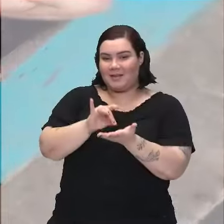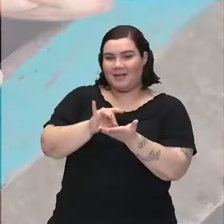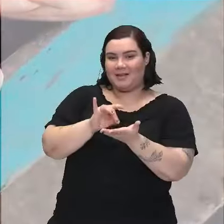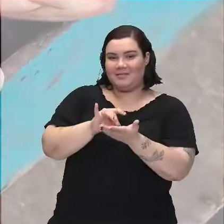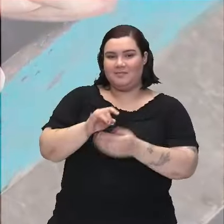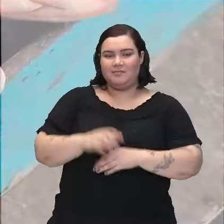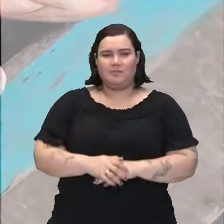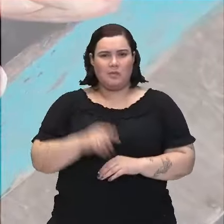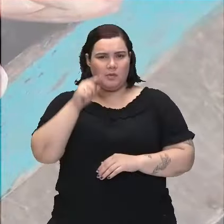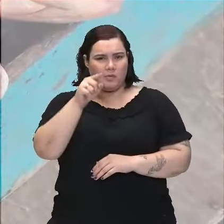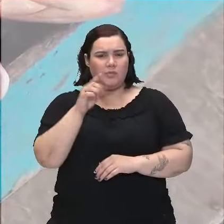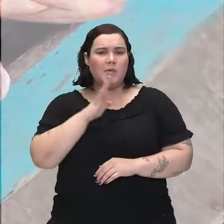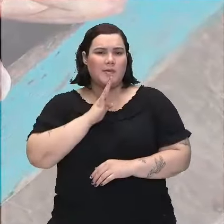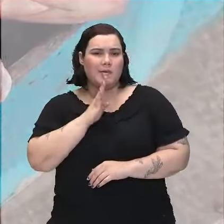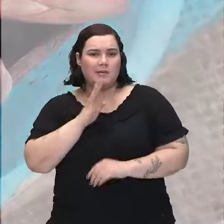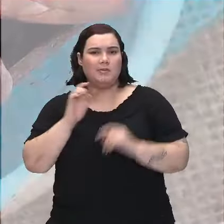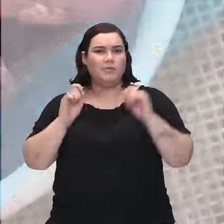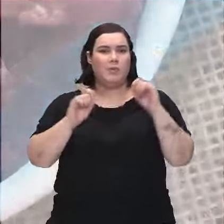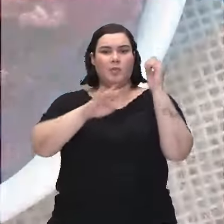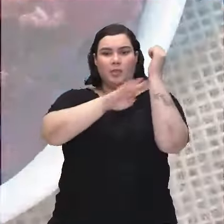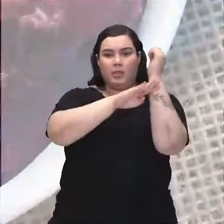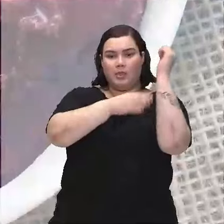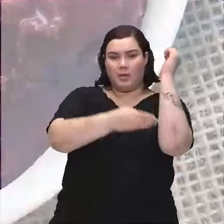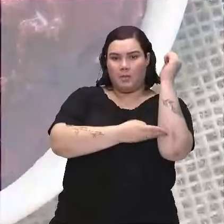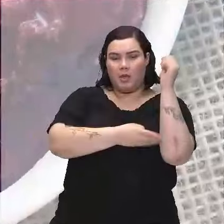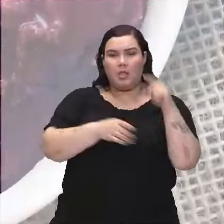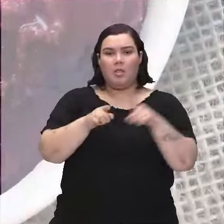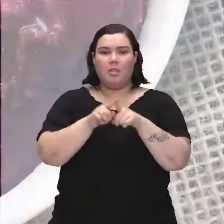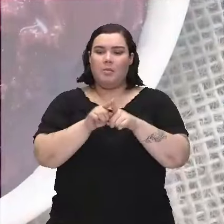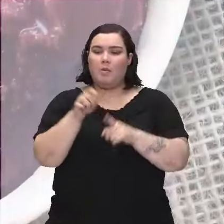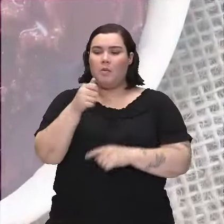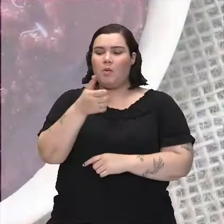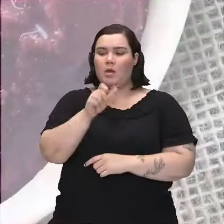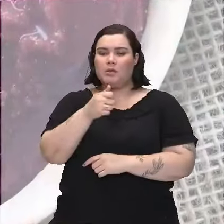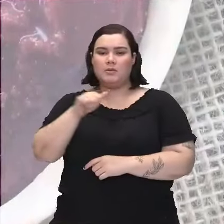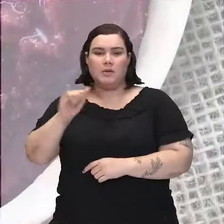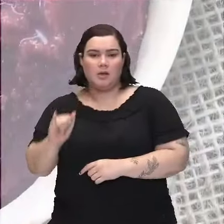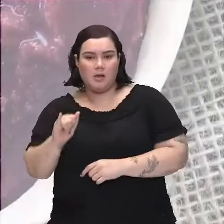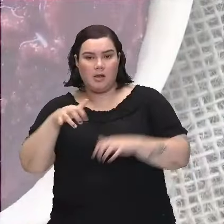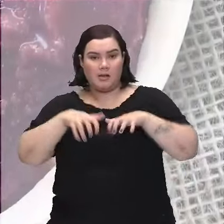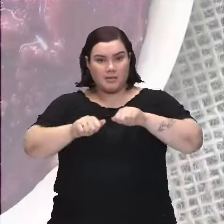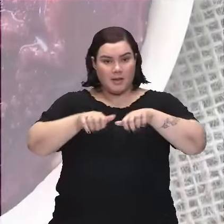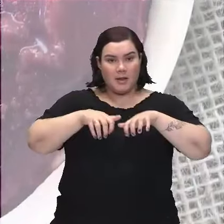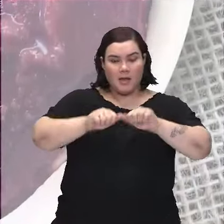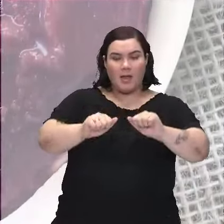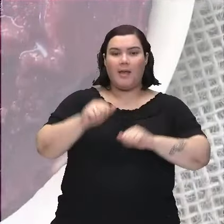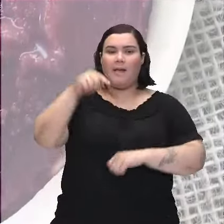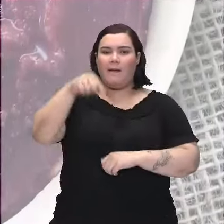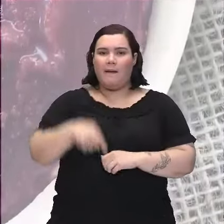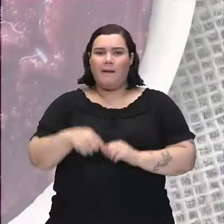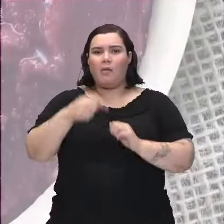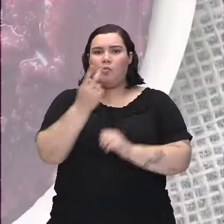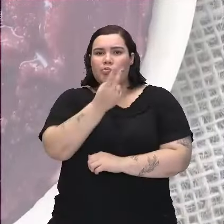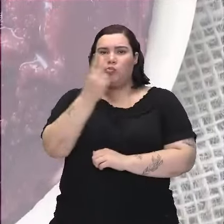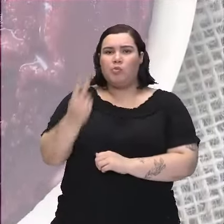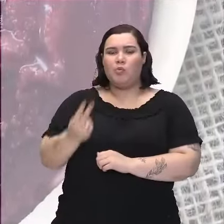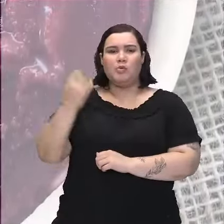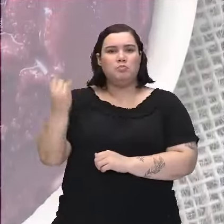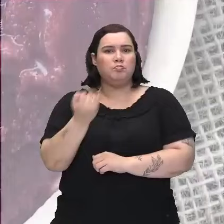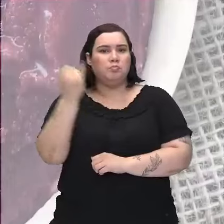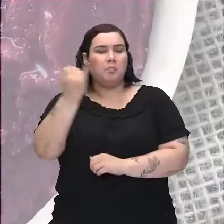Você sabia que o tambaqui e o açaí são dois elementos essenciais